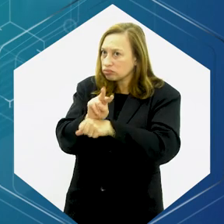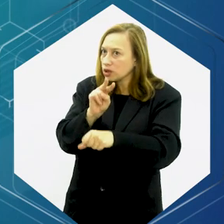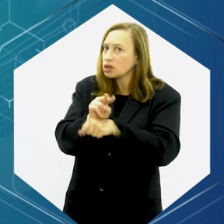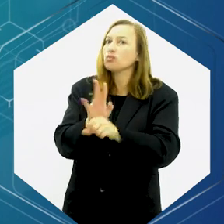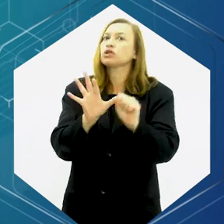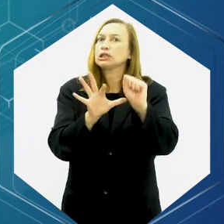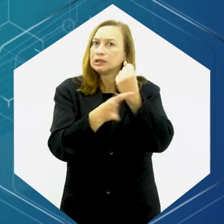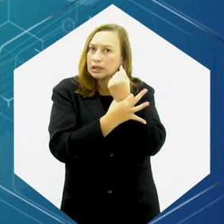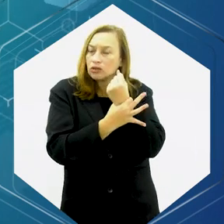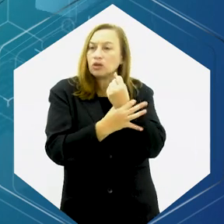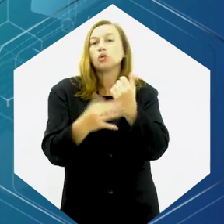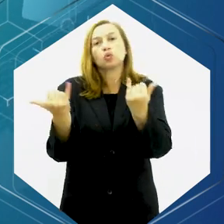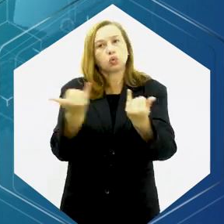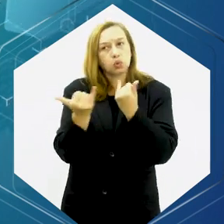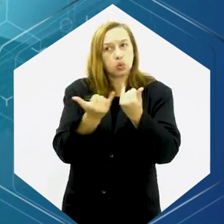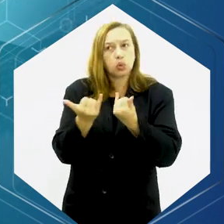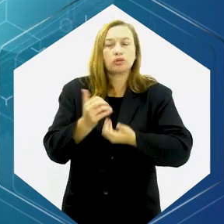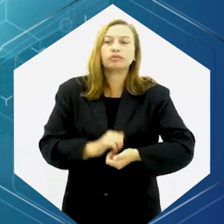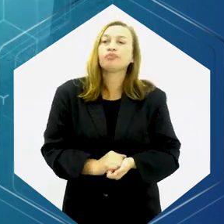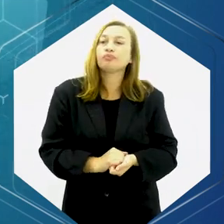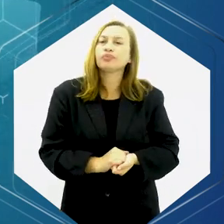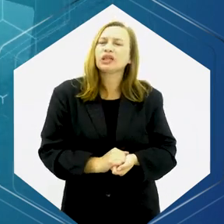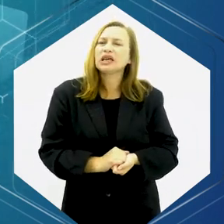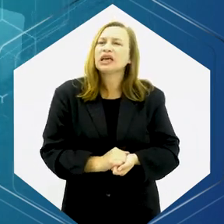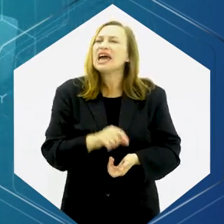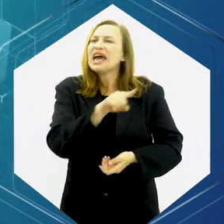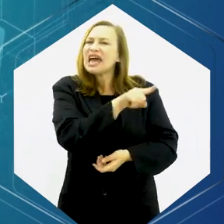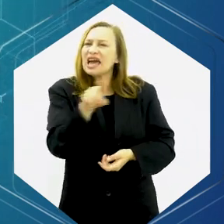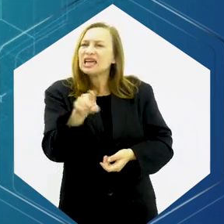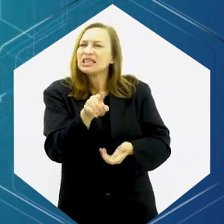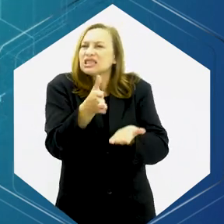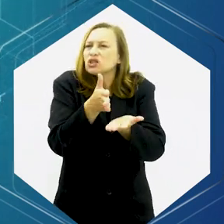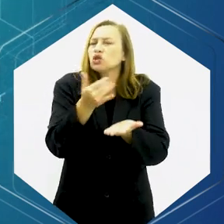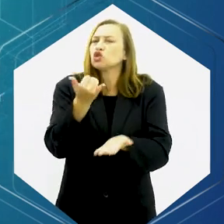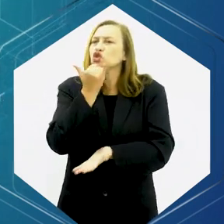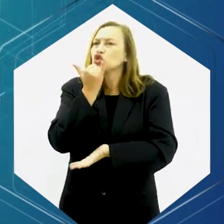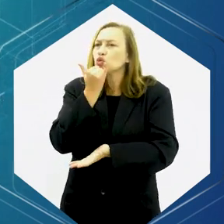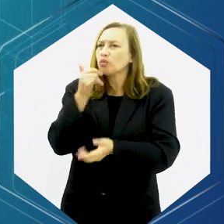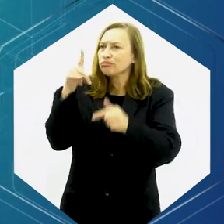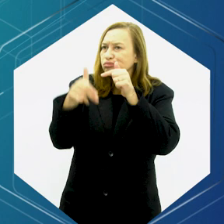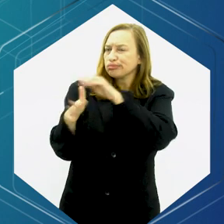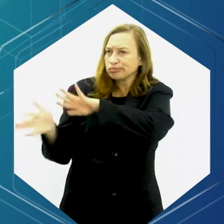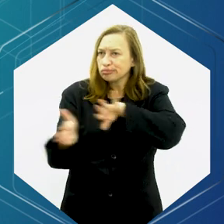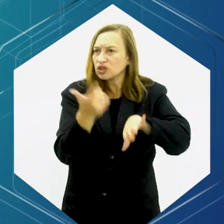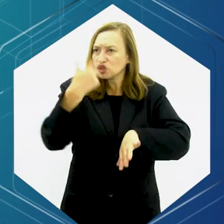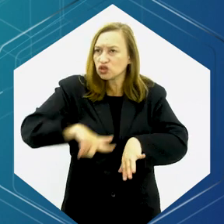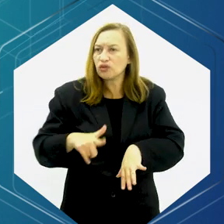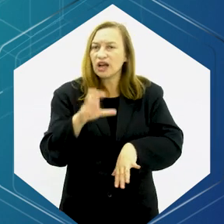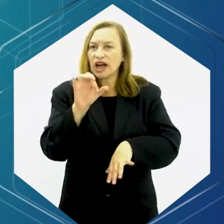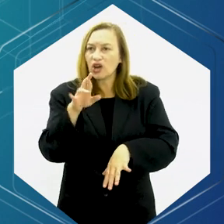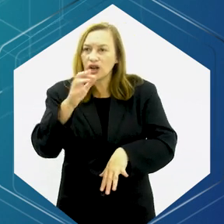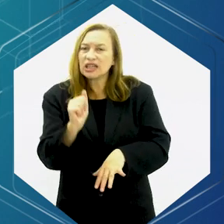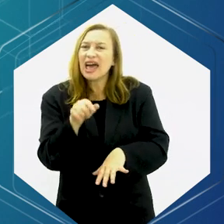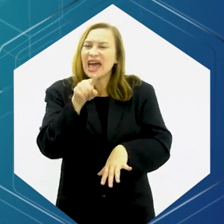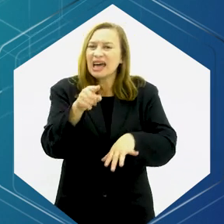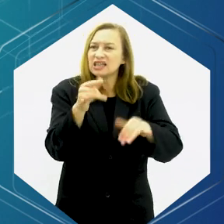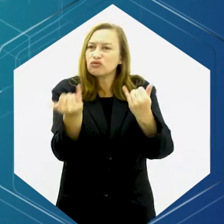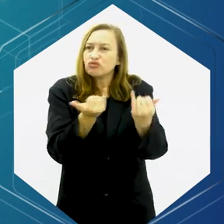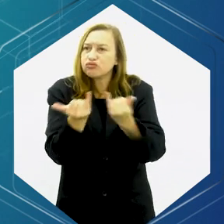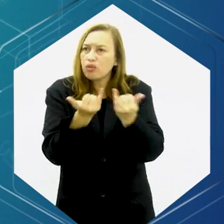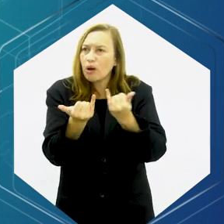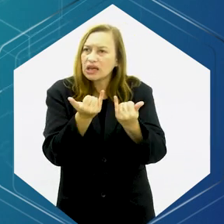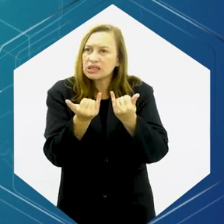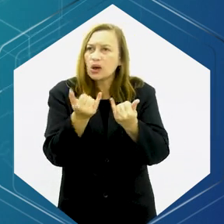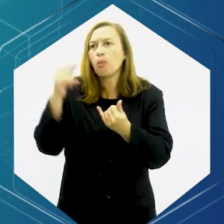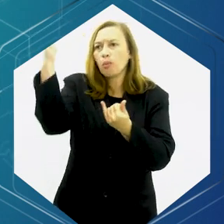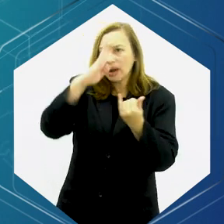proteção e de segurança dessas informações isso esses dados só desculpa eu te interromper mais uma vez carolinda esses dados eh